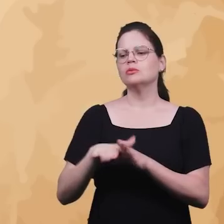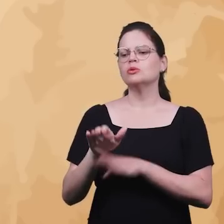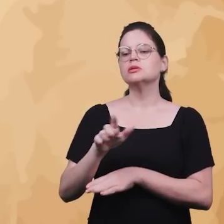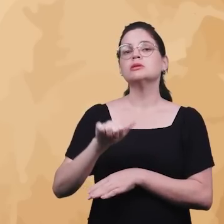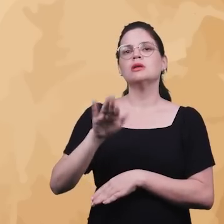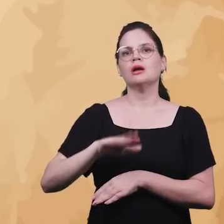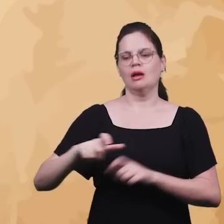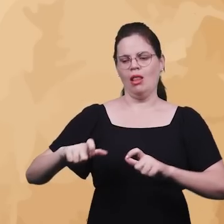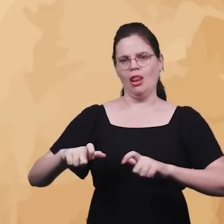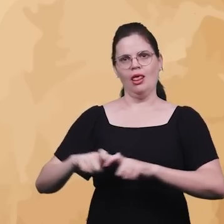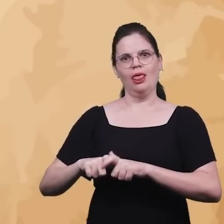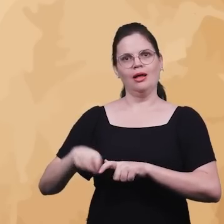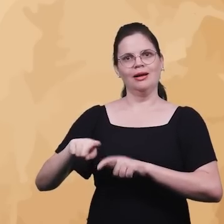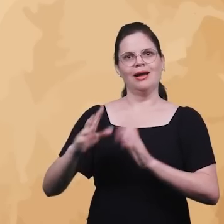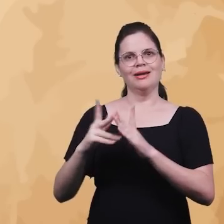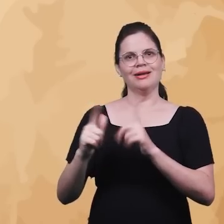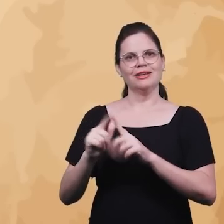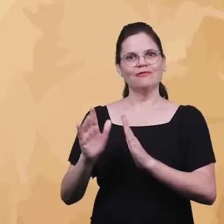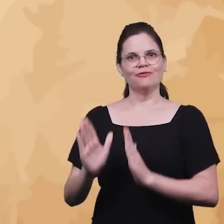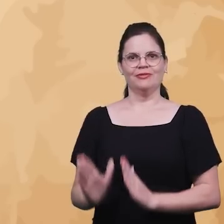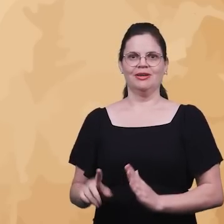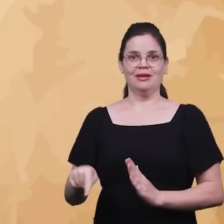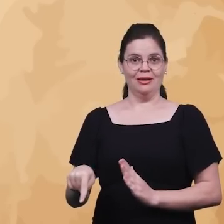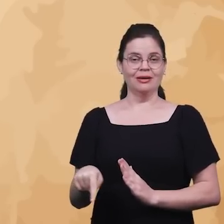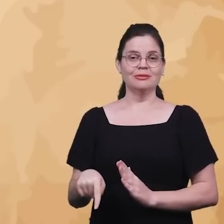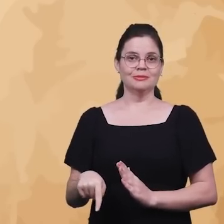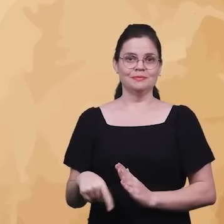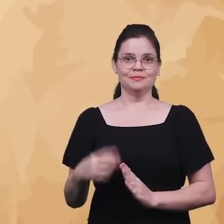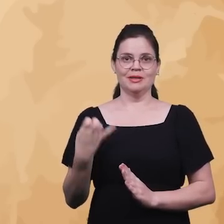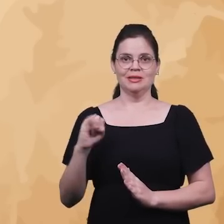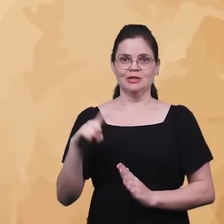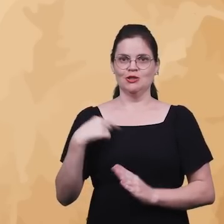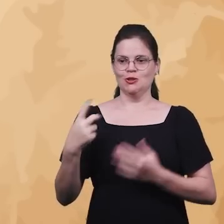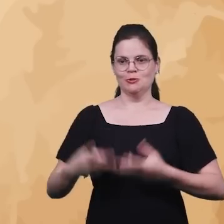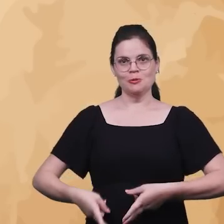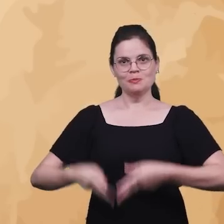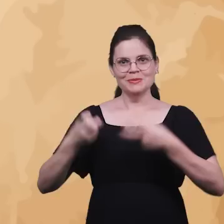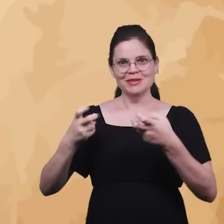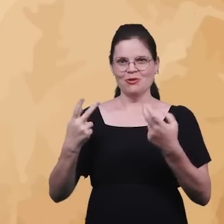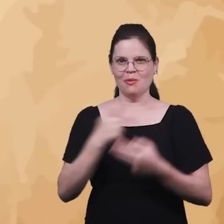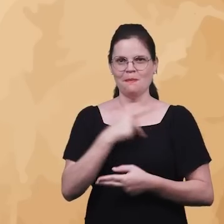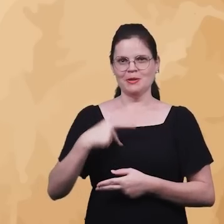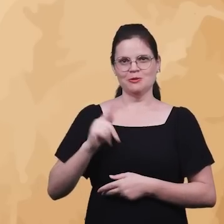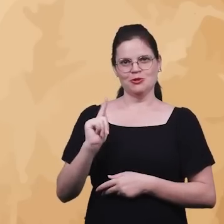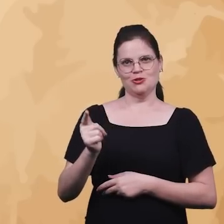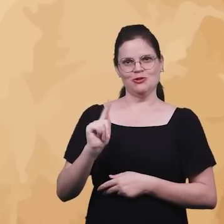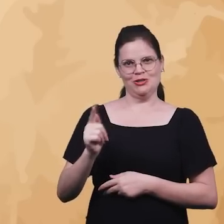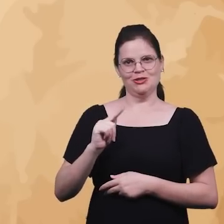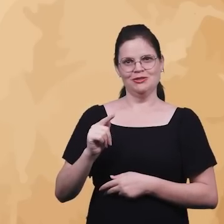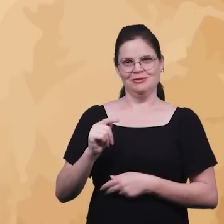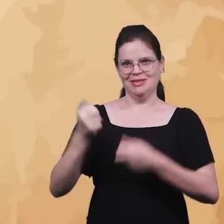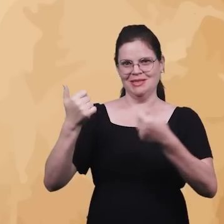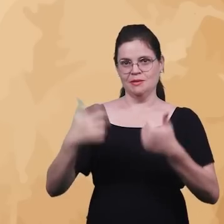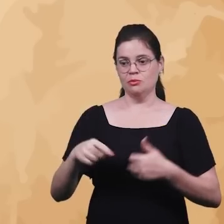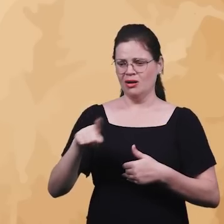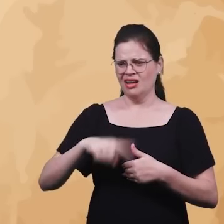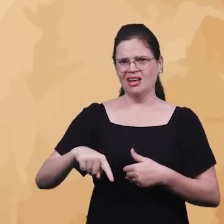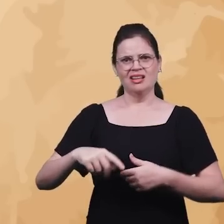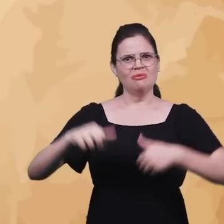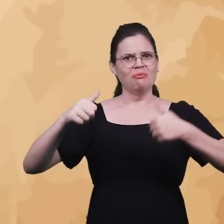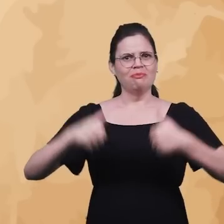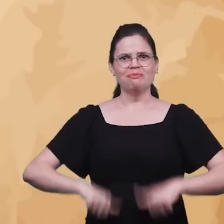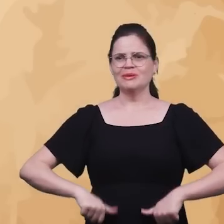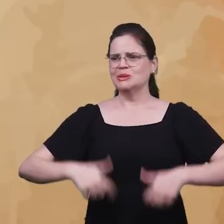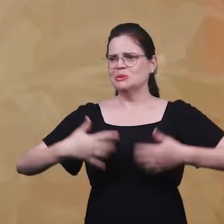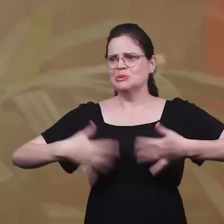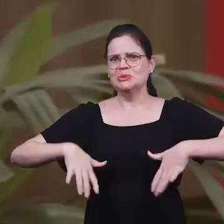Senhor deu a quem? Aos fiéis, à igreja fiel. Se nós olharmos como o pastor Judeu te mencionou, a situação estava